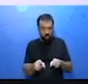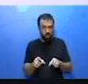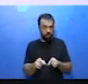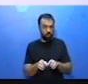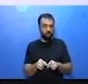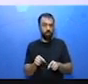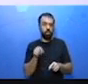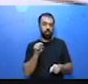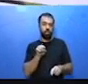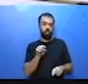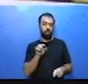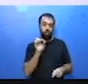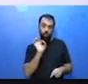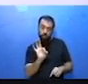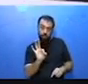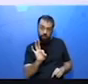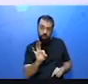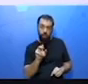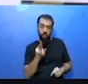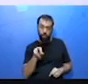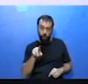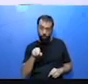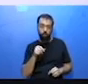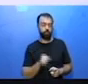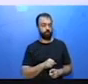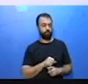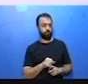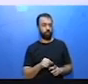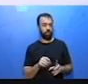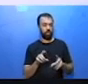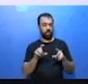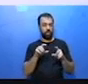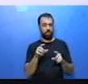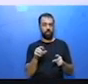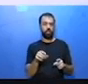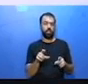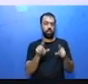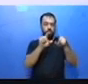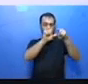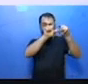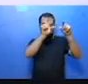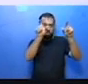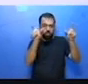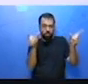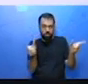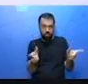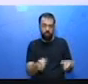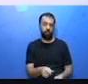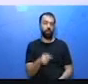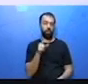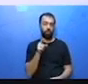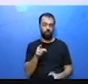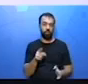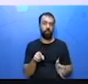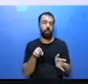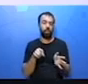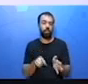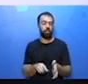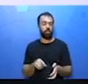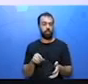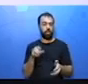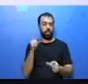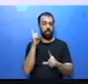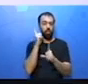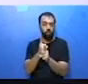Concêntrica, que elas têm o mesmo centro, elas compartilham o mesmo centro. Então tem essa maior aqui, o raio dela é